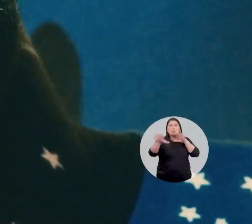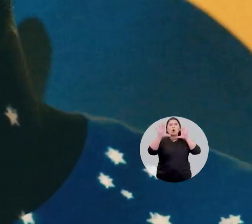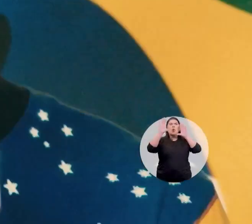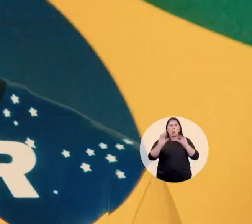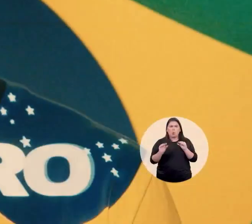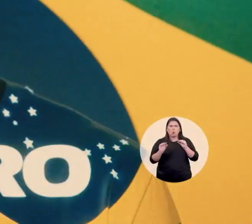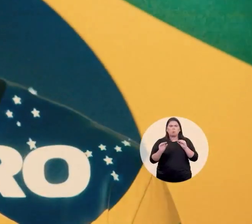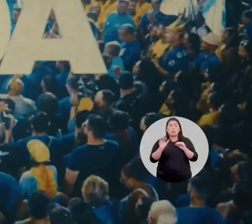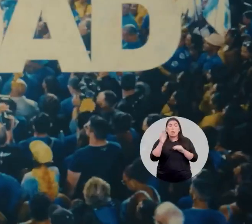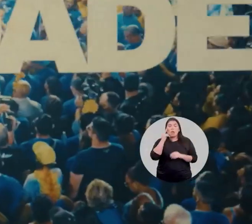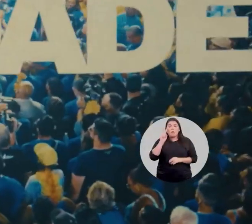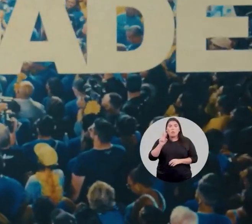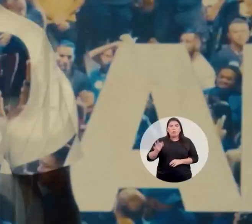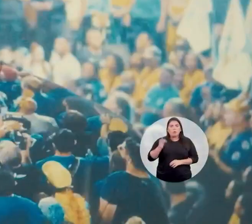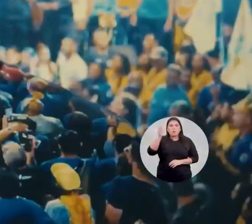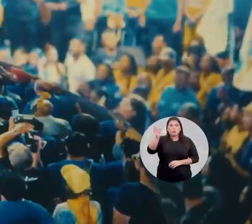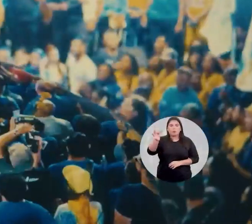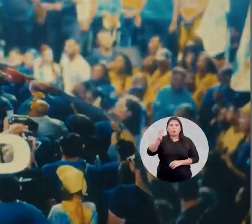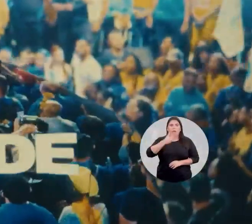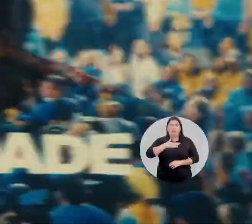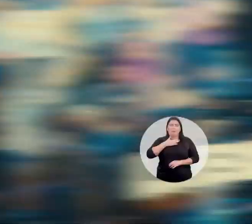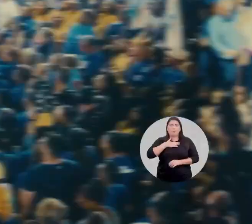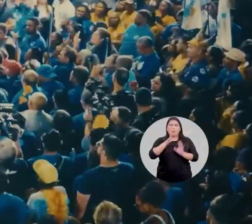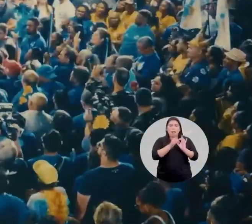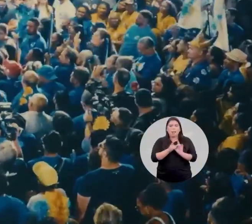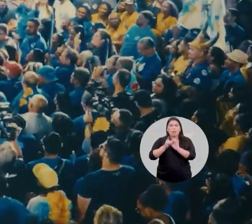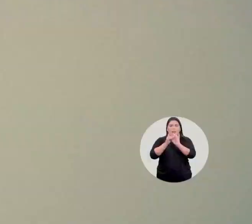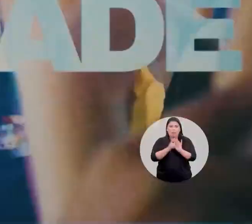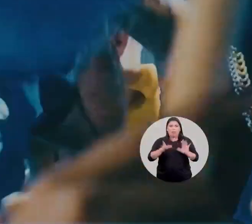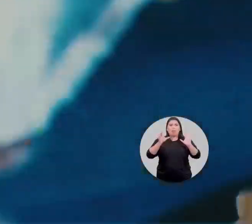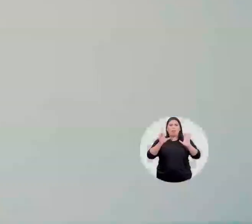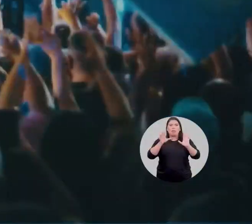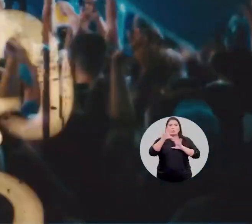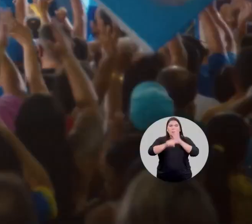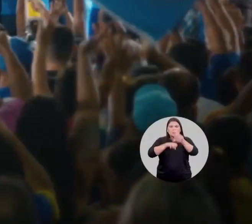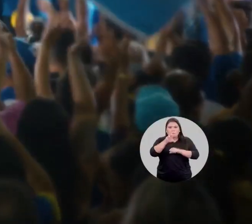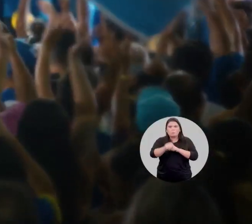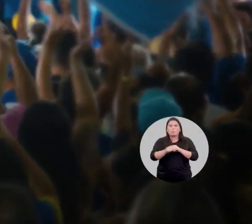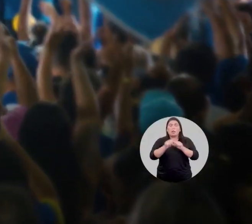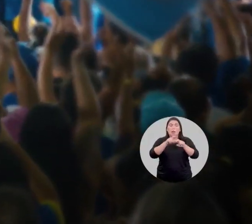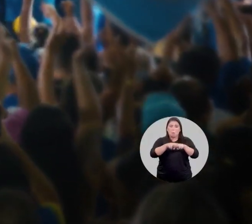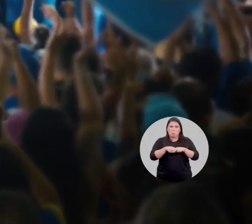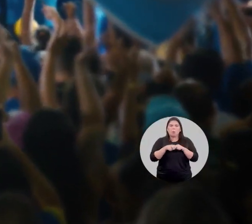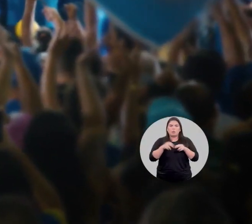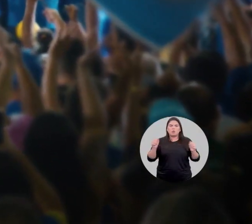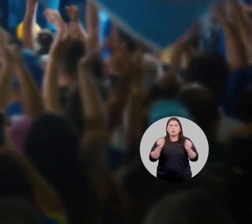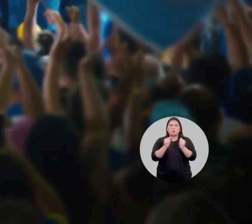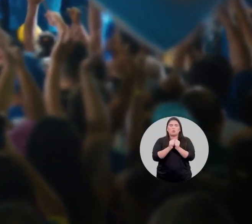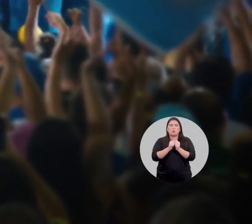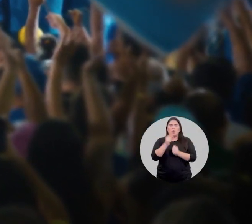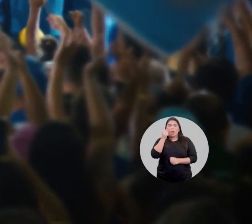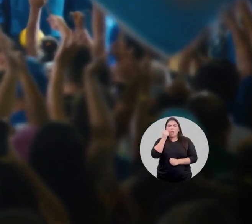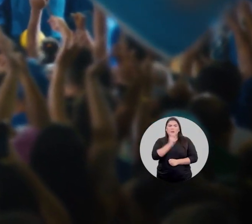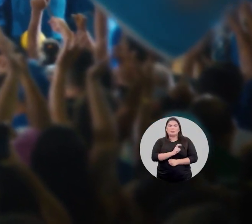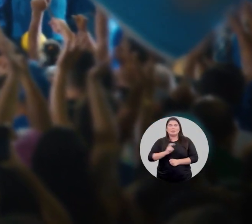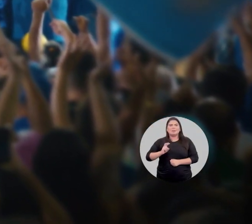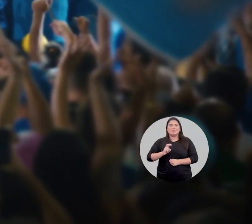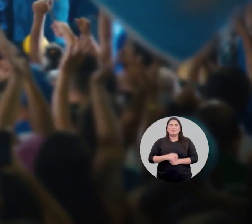olhar para o futuro. Da minha liberdade, eu estou indo atrás. Por isso, eu estou com Carlos Eduardo